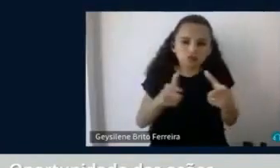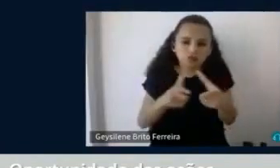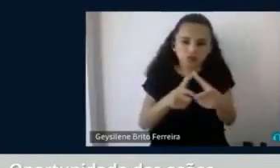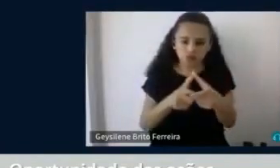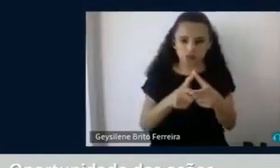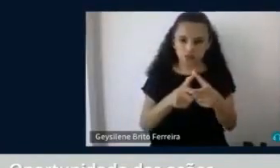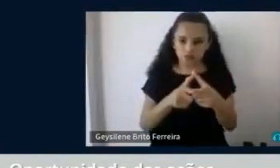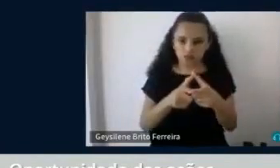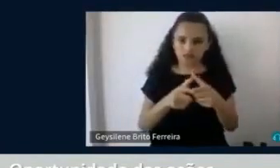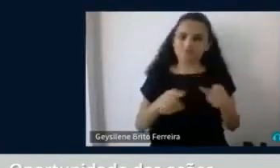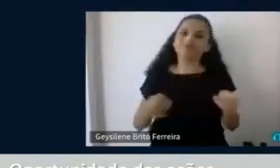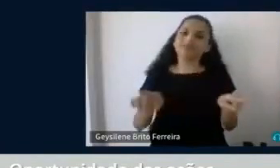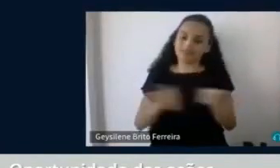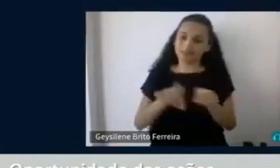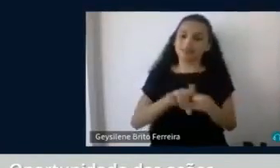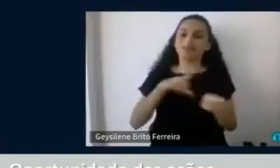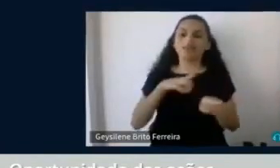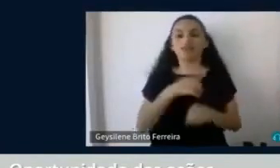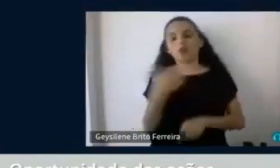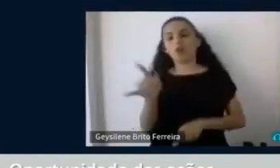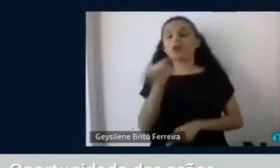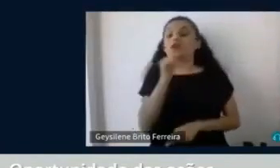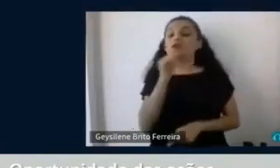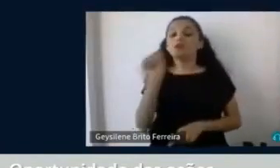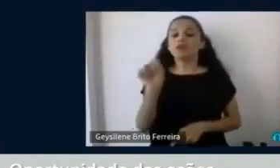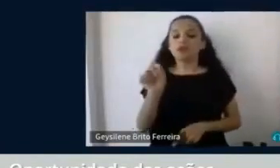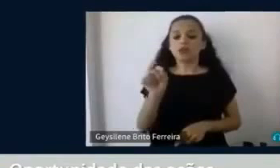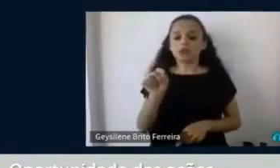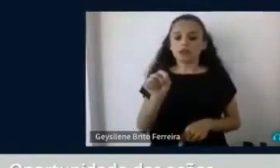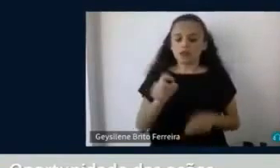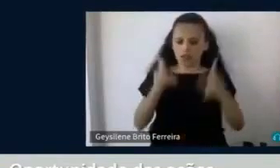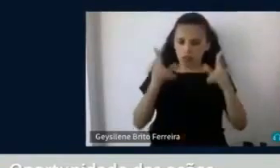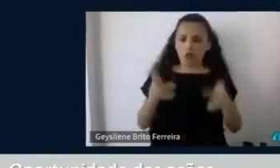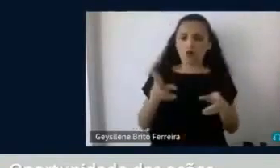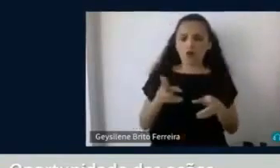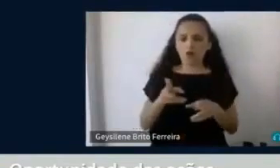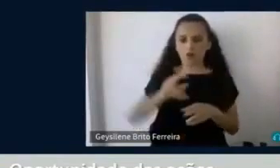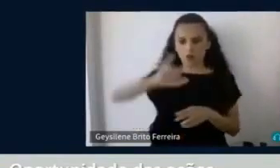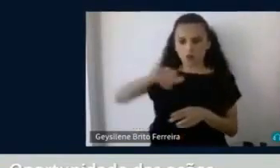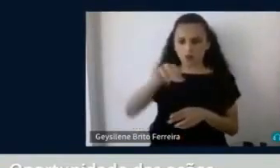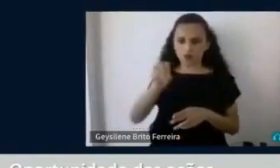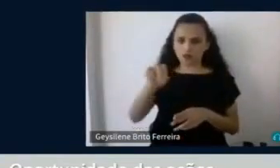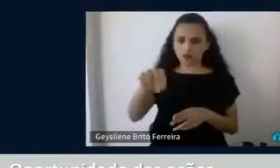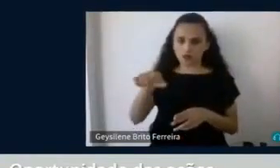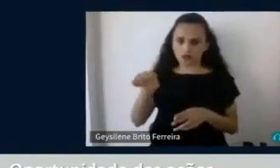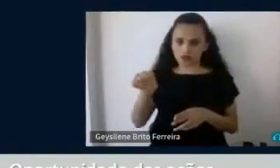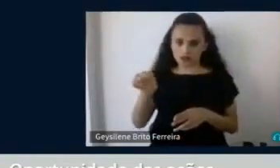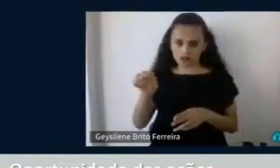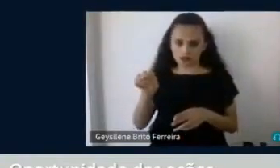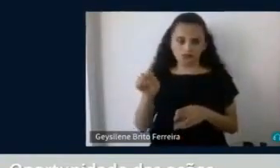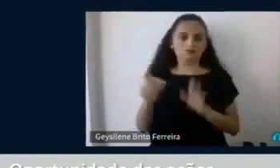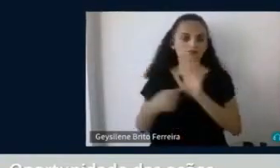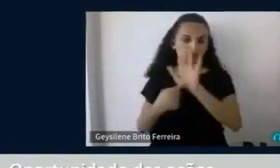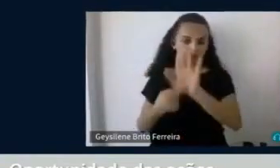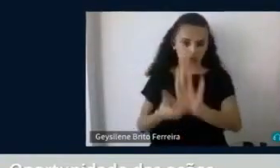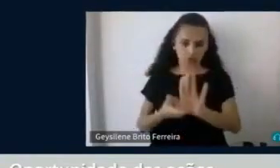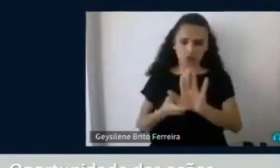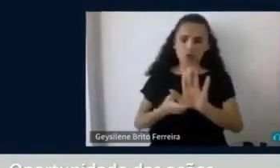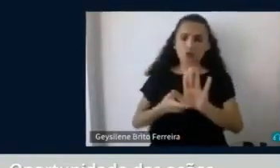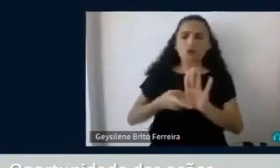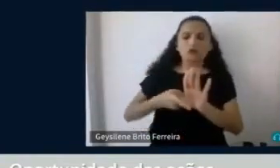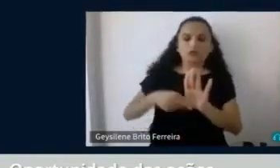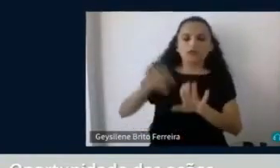aquela situação em que eu consigo, a partir daqueles exemplos que o Jonas mostrou, de predição, né, modelos